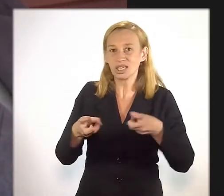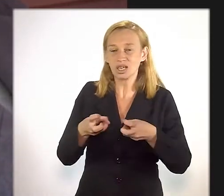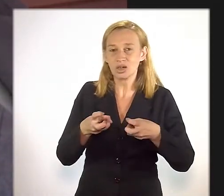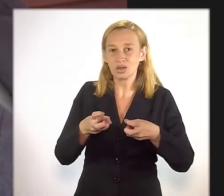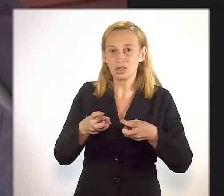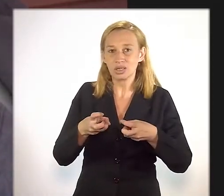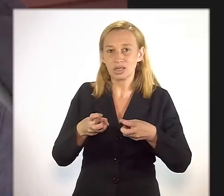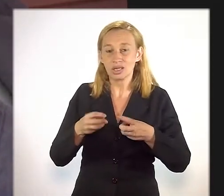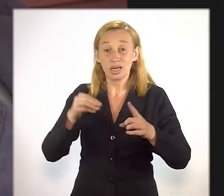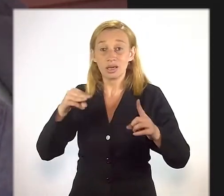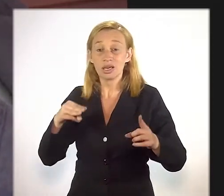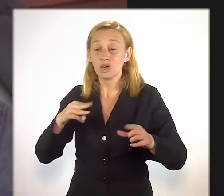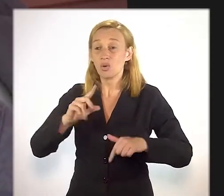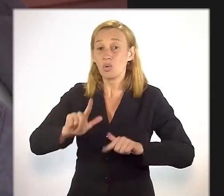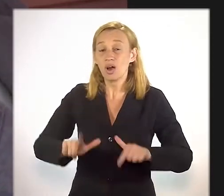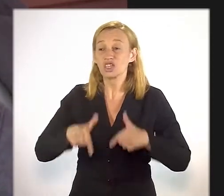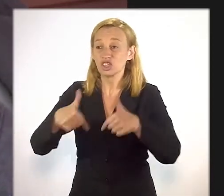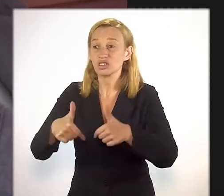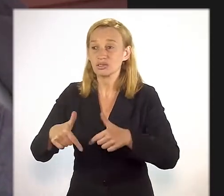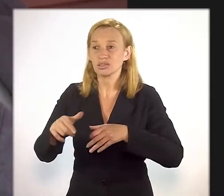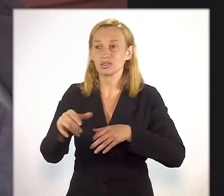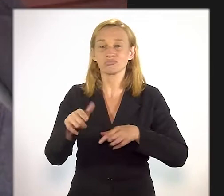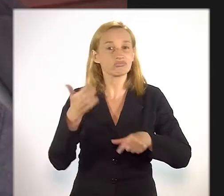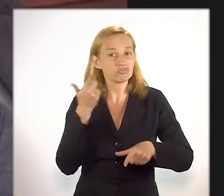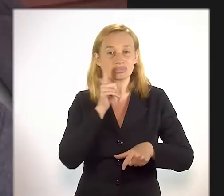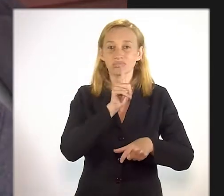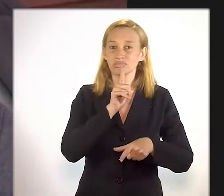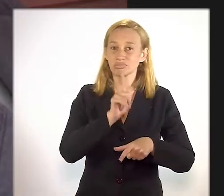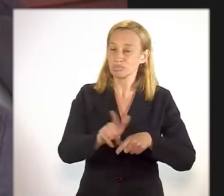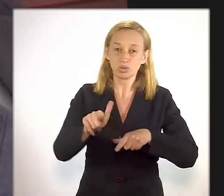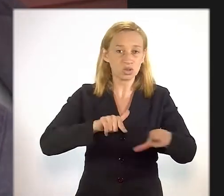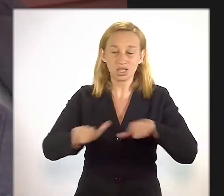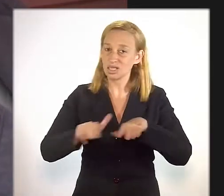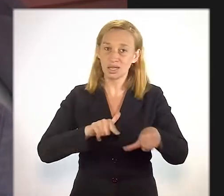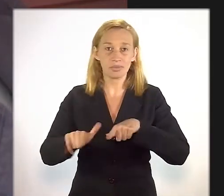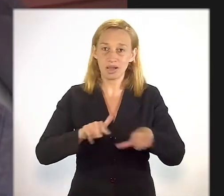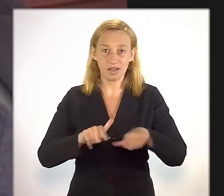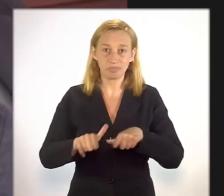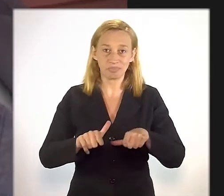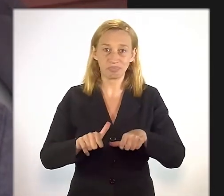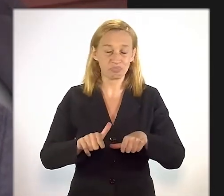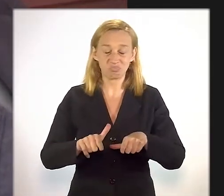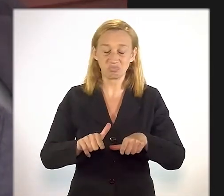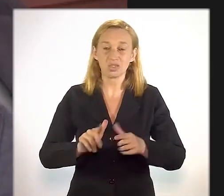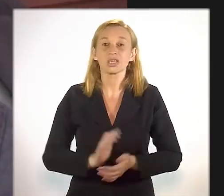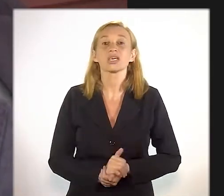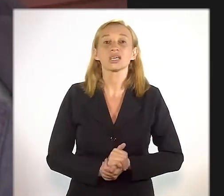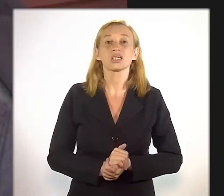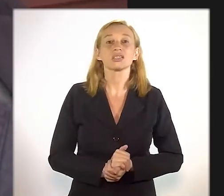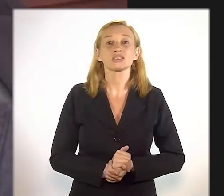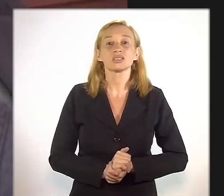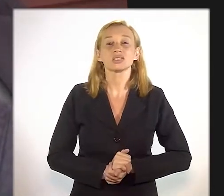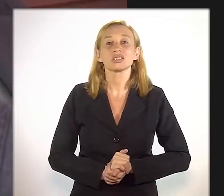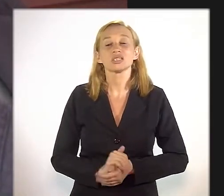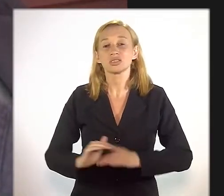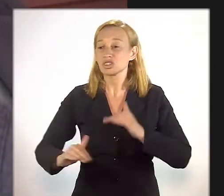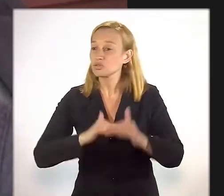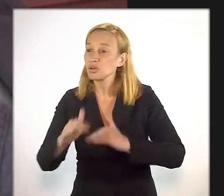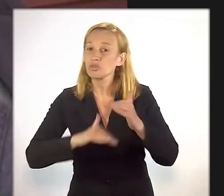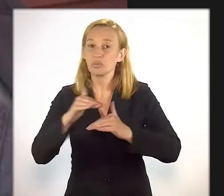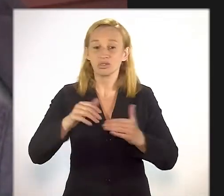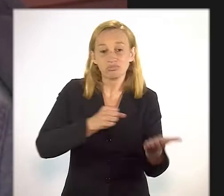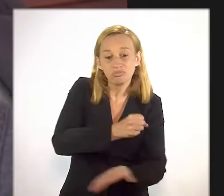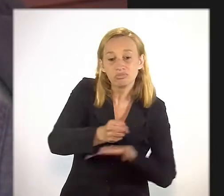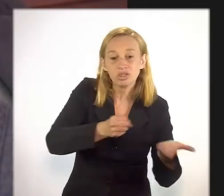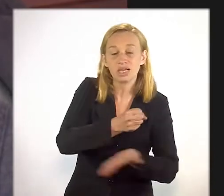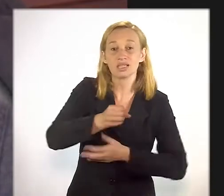trabalhava não conseguia ensinar todos. Aliás, é aquilo que nós vemos hoje, não é? Os índices de desenvolvimento da